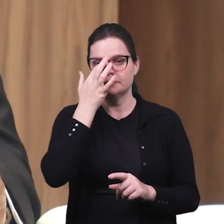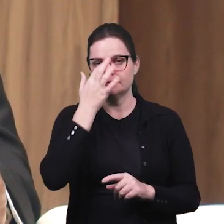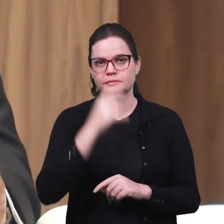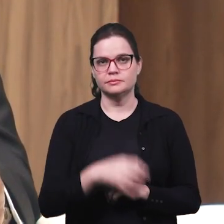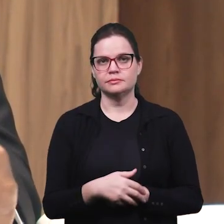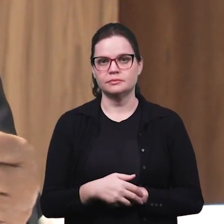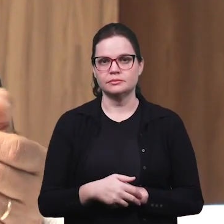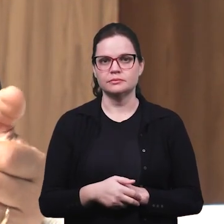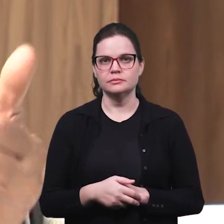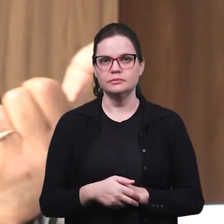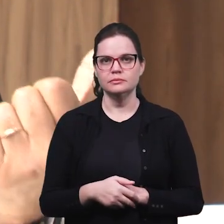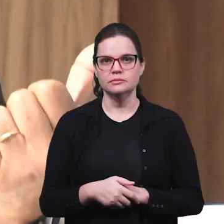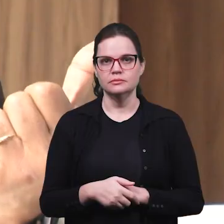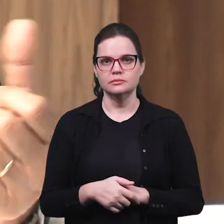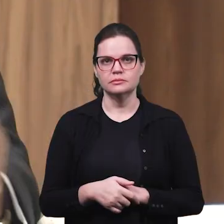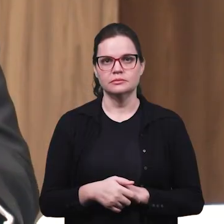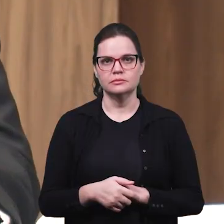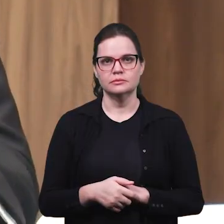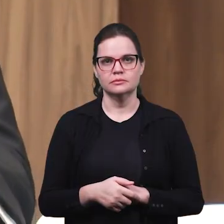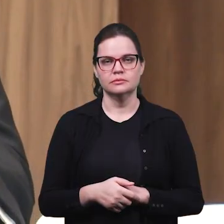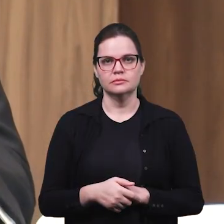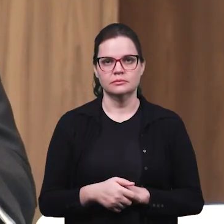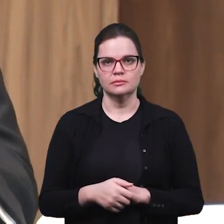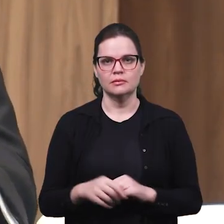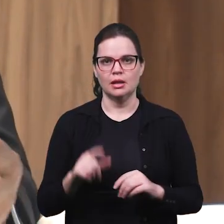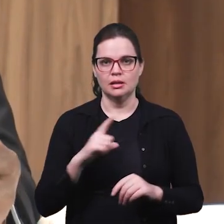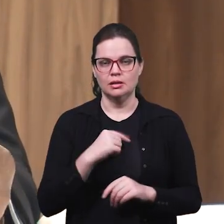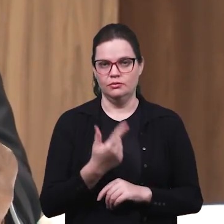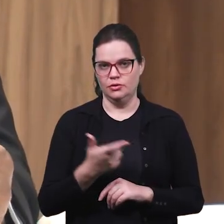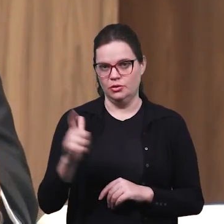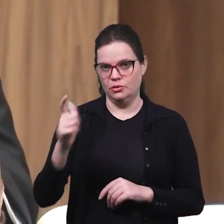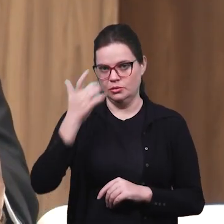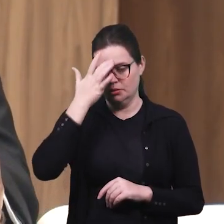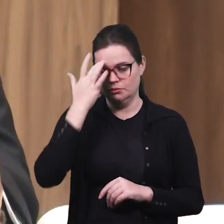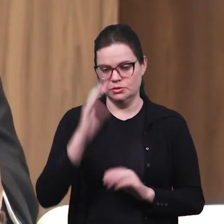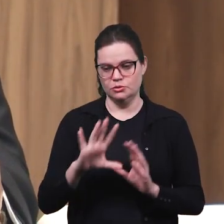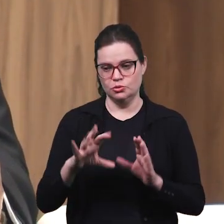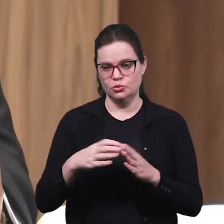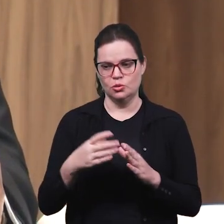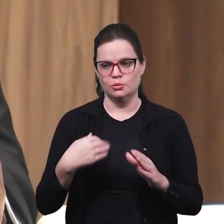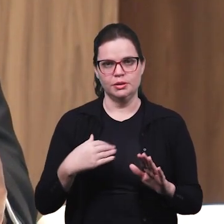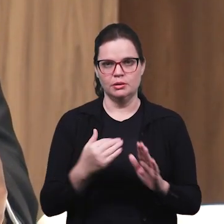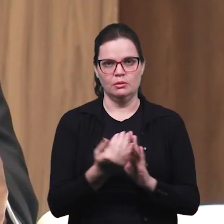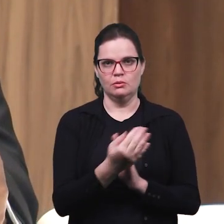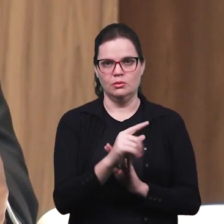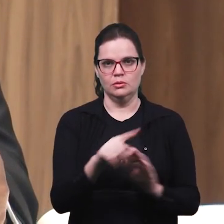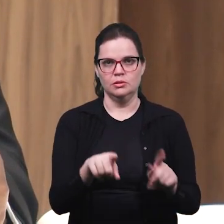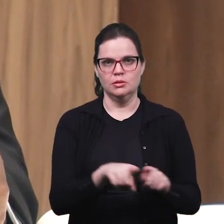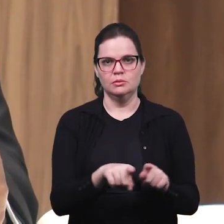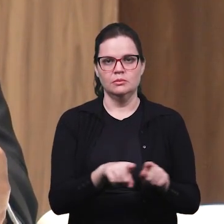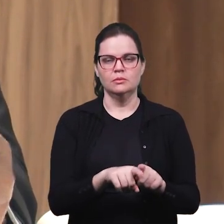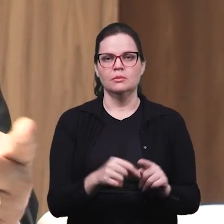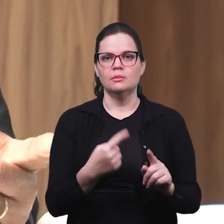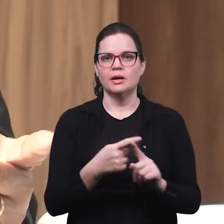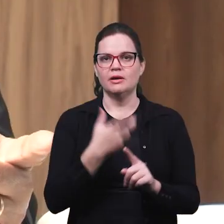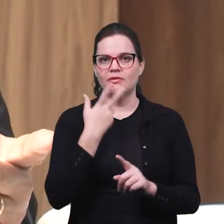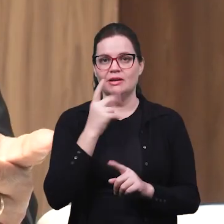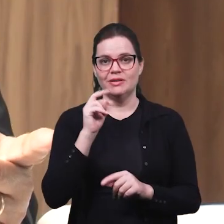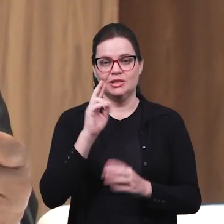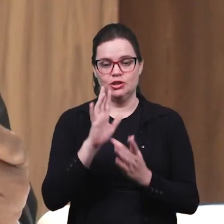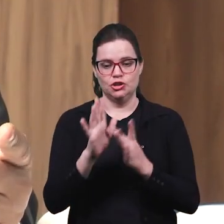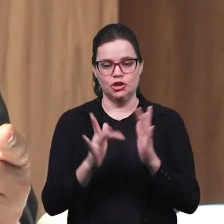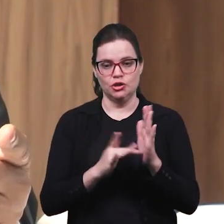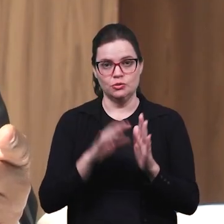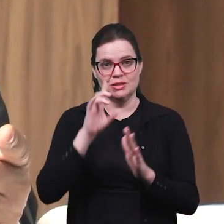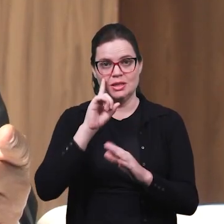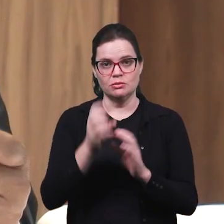ele combatido por Basílio, né? Basílio combateu essa questão do arianismo, que ele dizia que falar que Jesus era criatura de Deus,